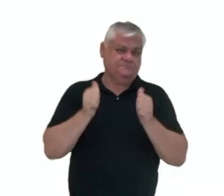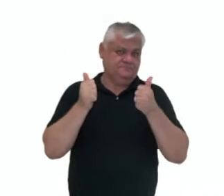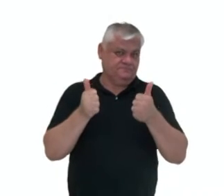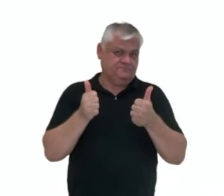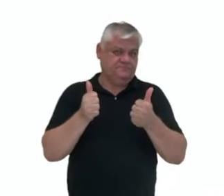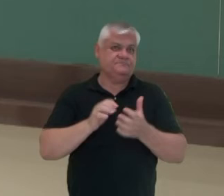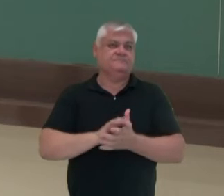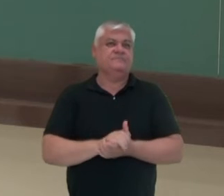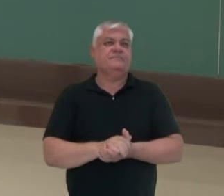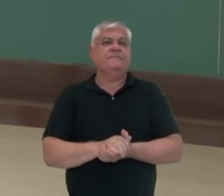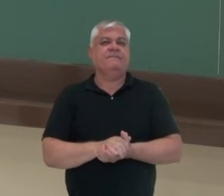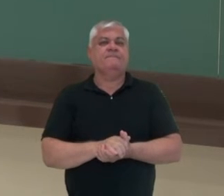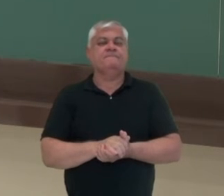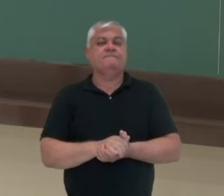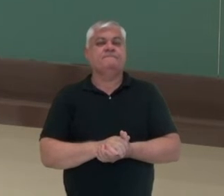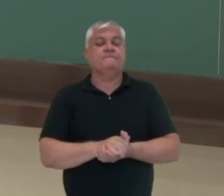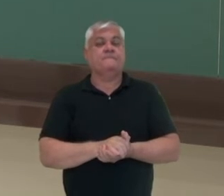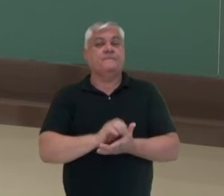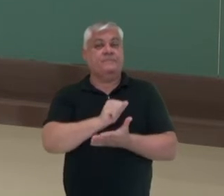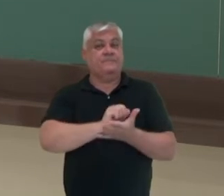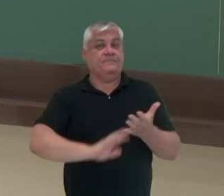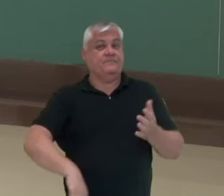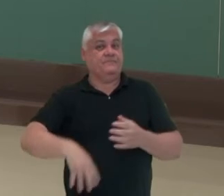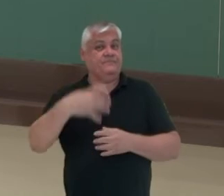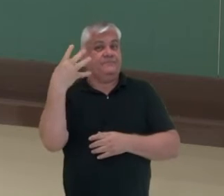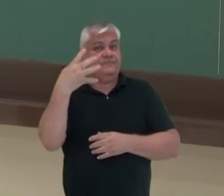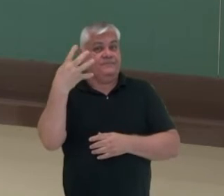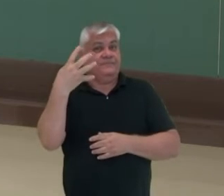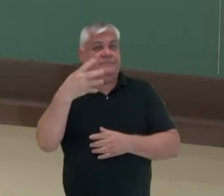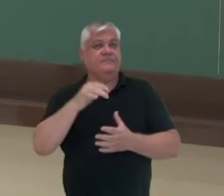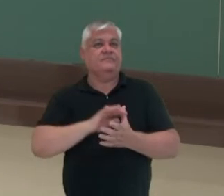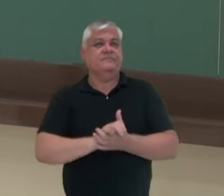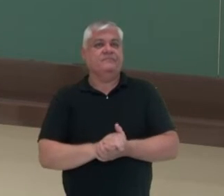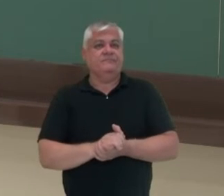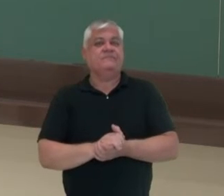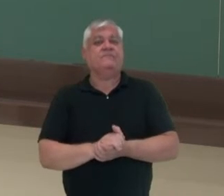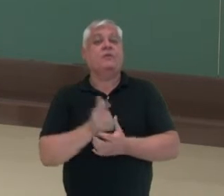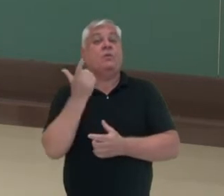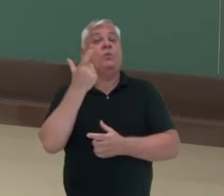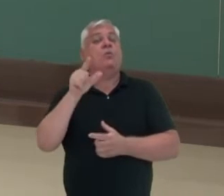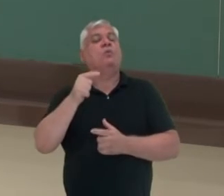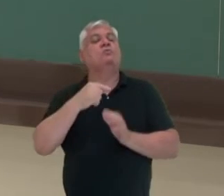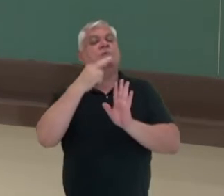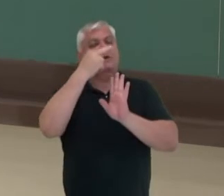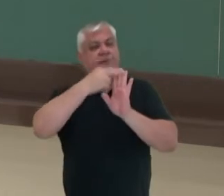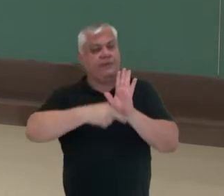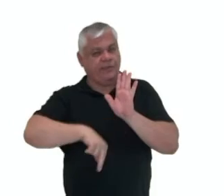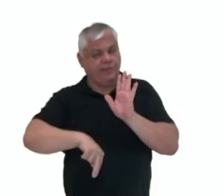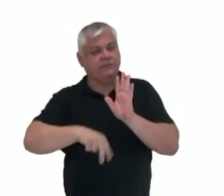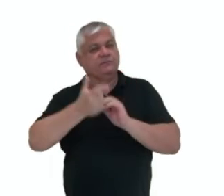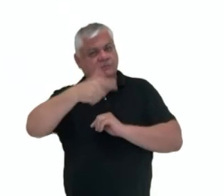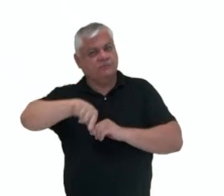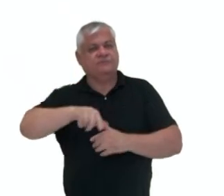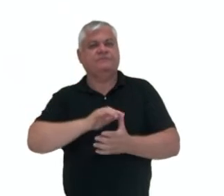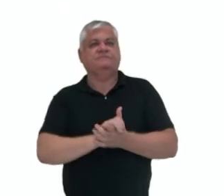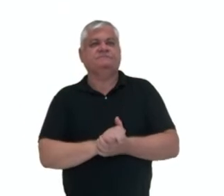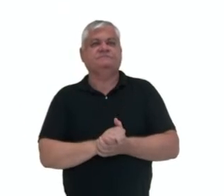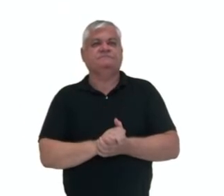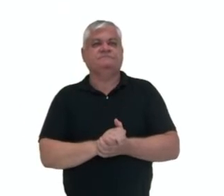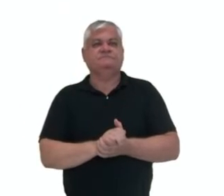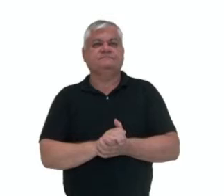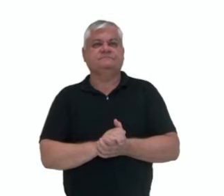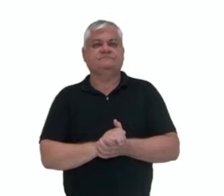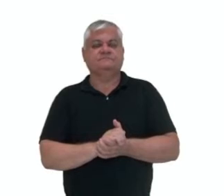ok? A atividade 4 tem outro releia, então atente para o releia.